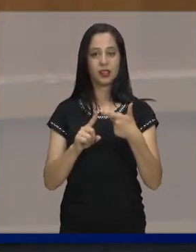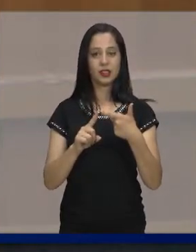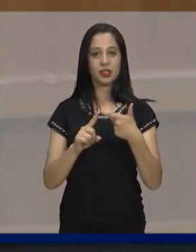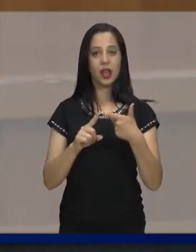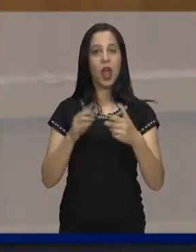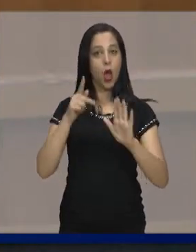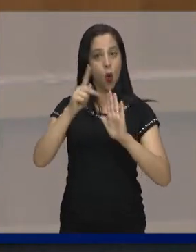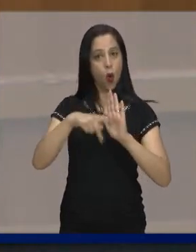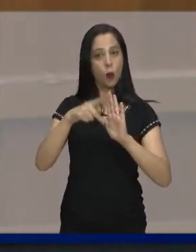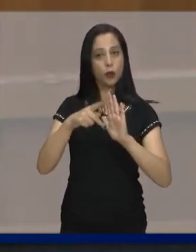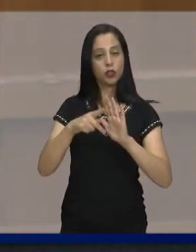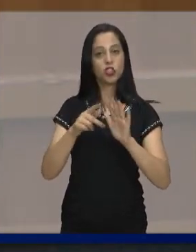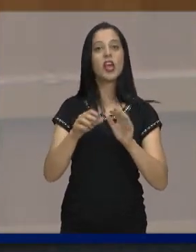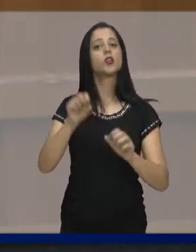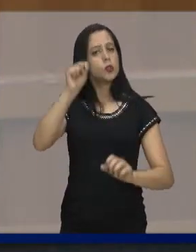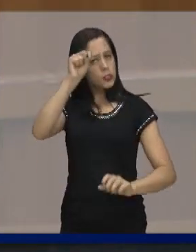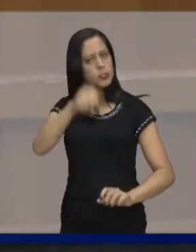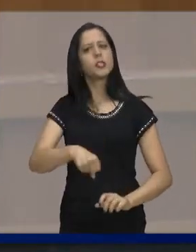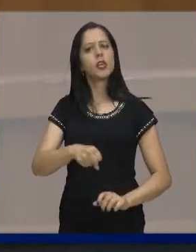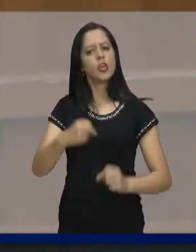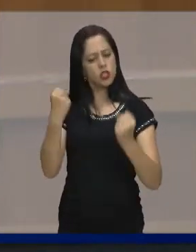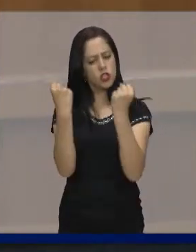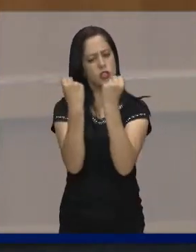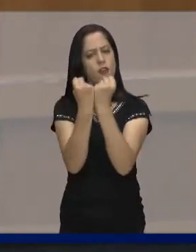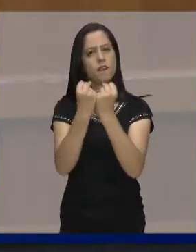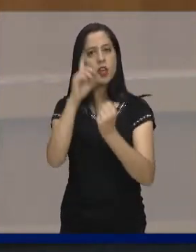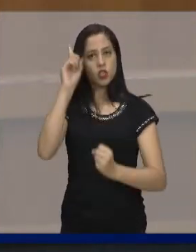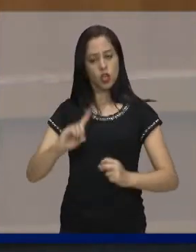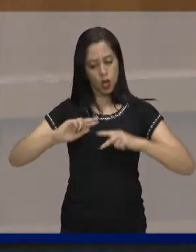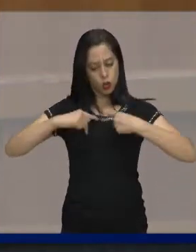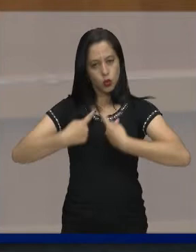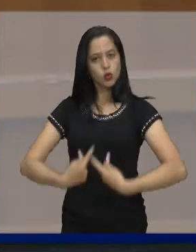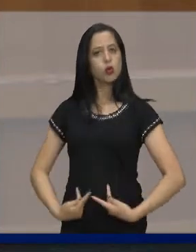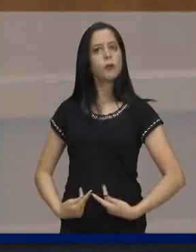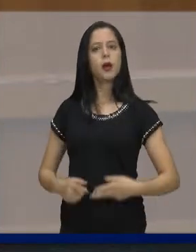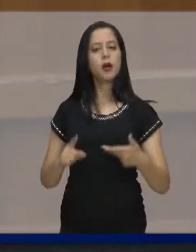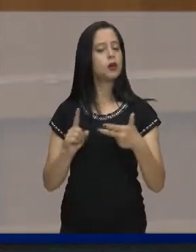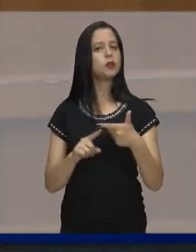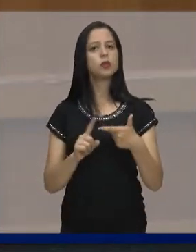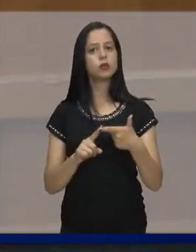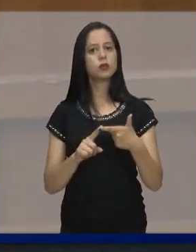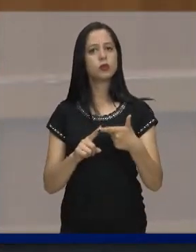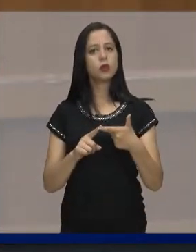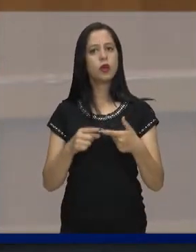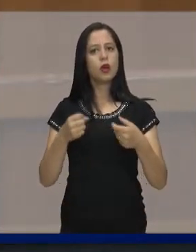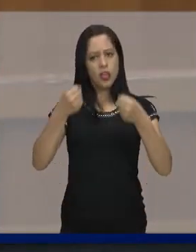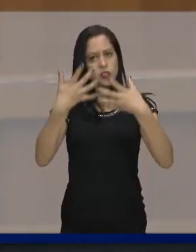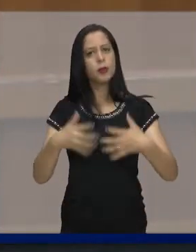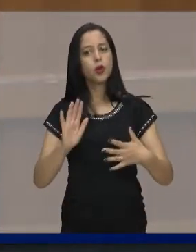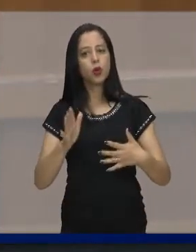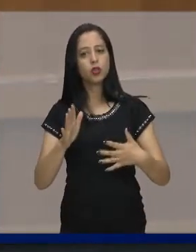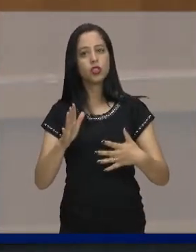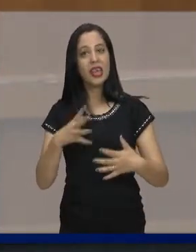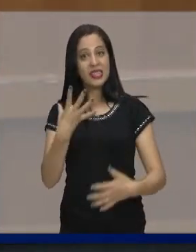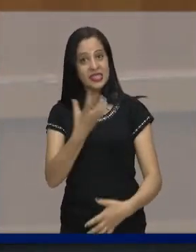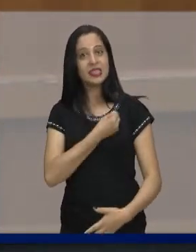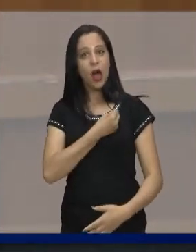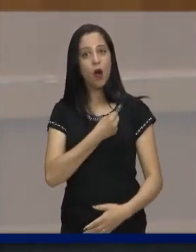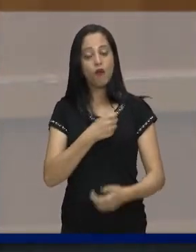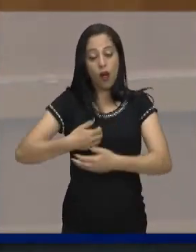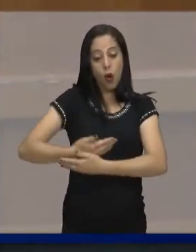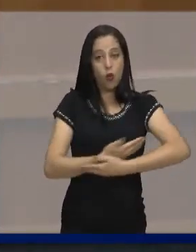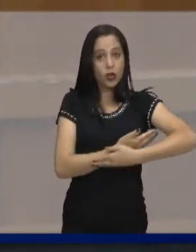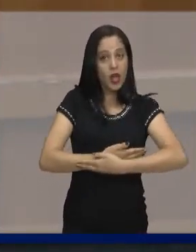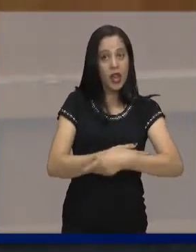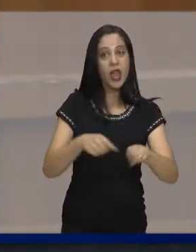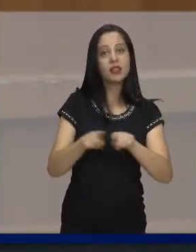um projeto, sim, de direitos humanos, porque, como Vossa Excelência mesmo colocou, salva o bebê e salva